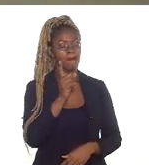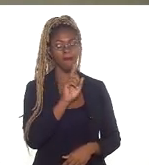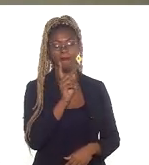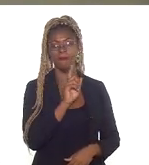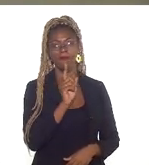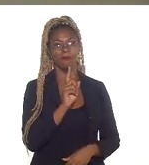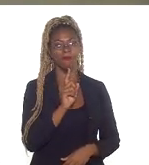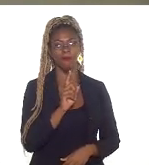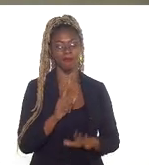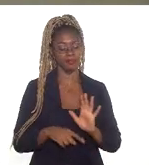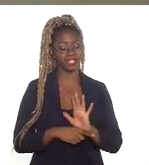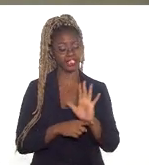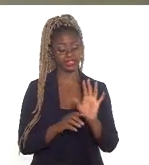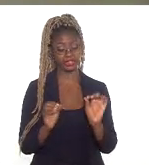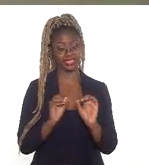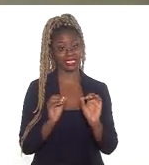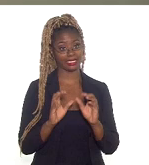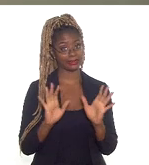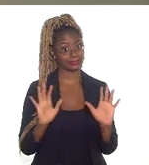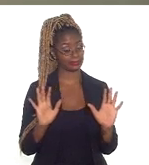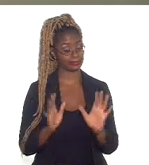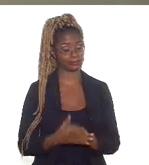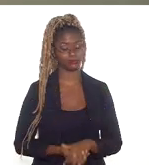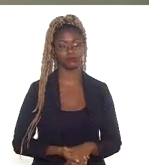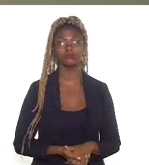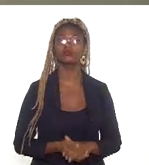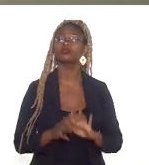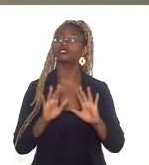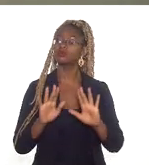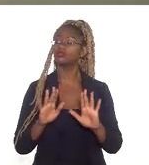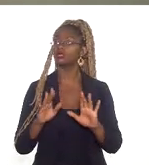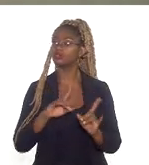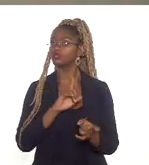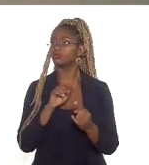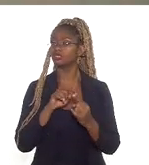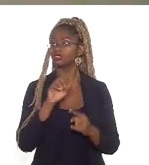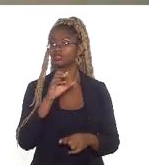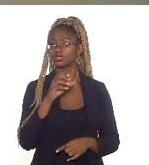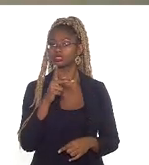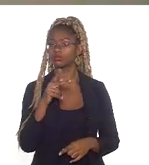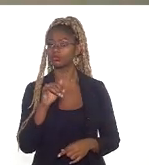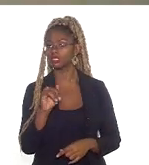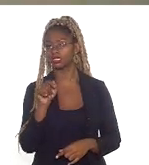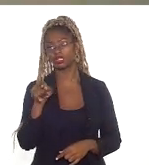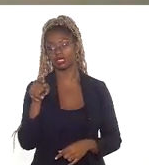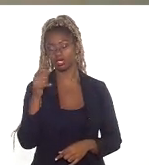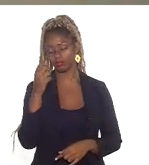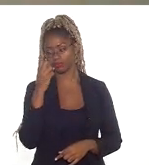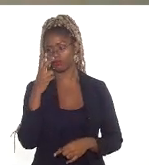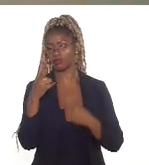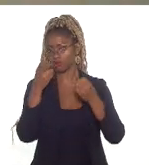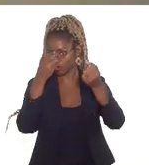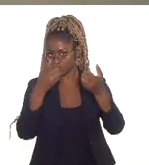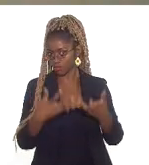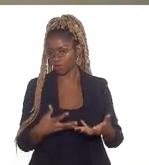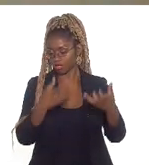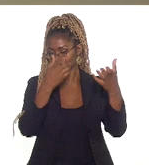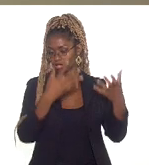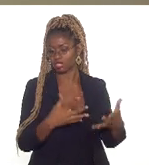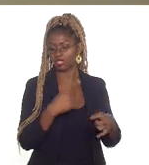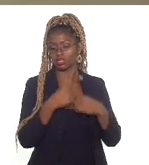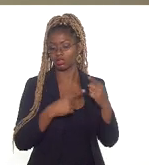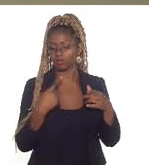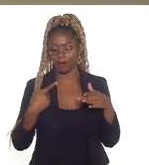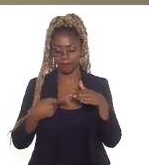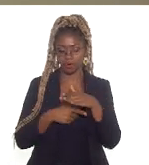nada favorável. Mas o objetivo da CPI é trazer esses esclarecimentos e depois